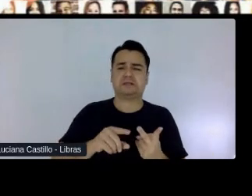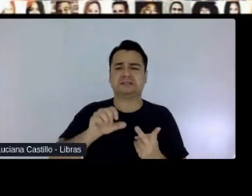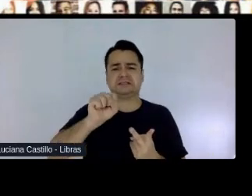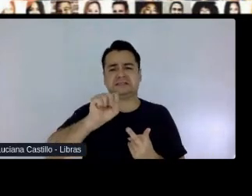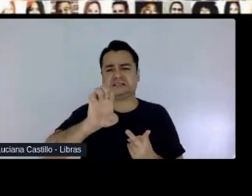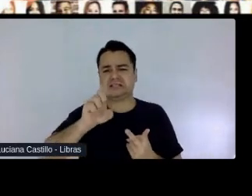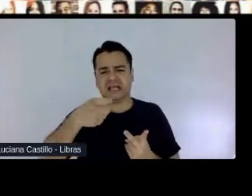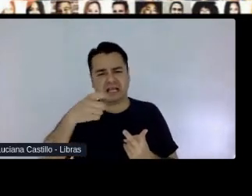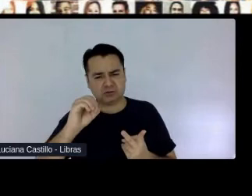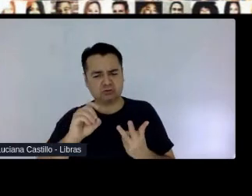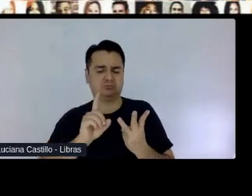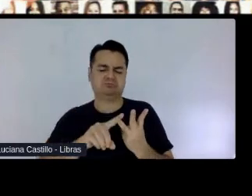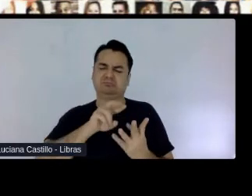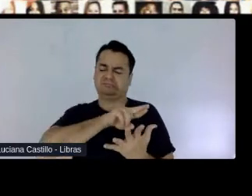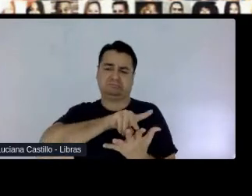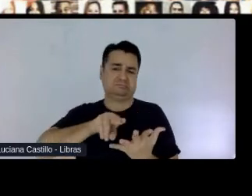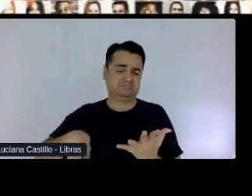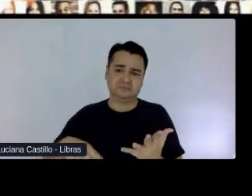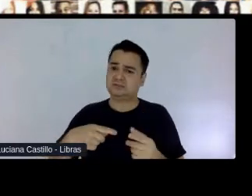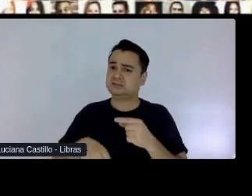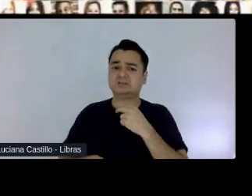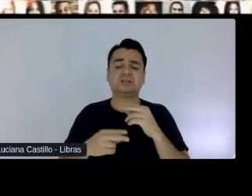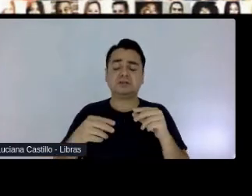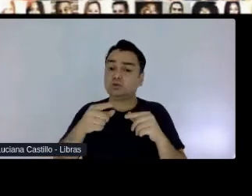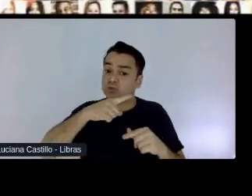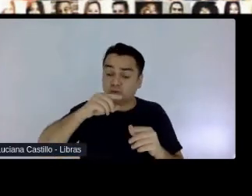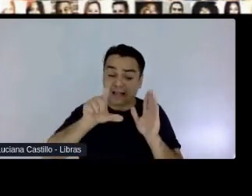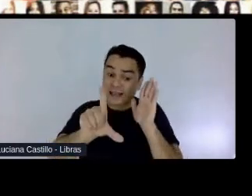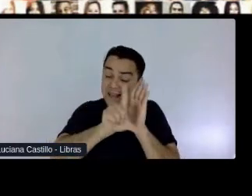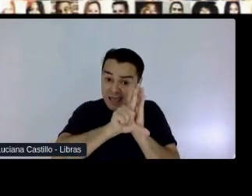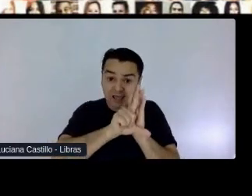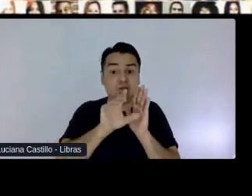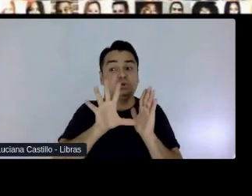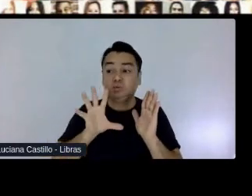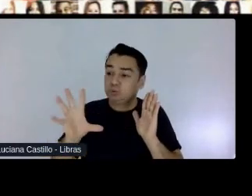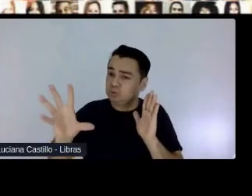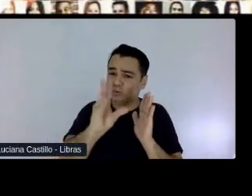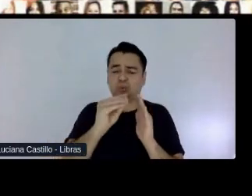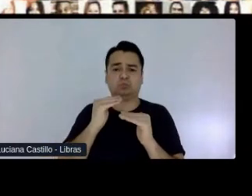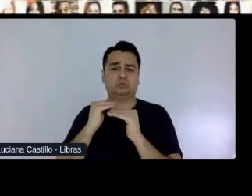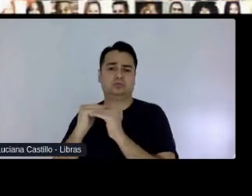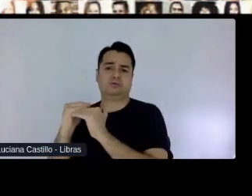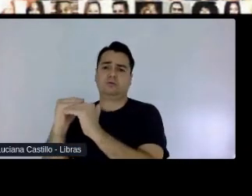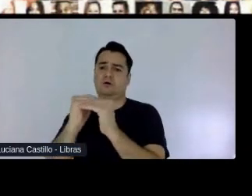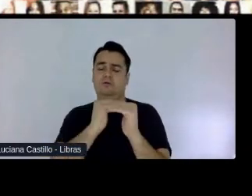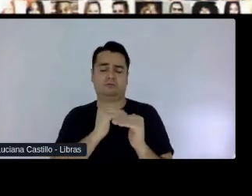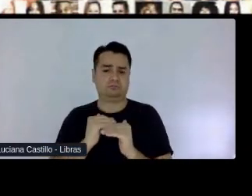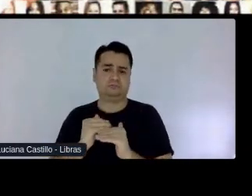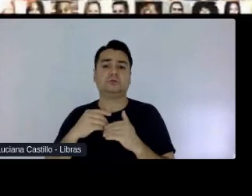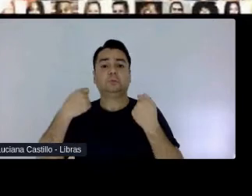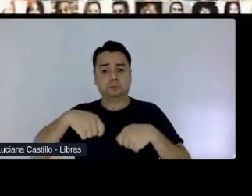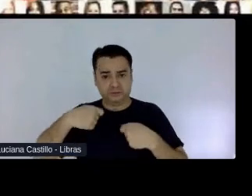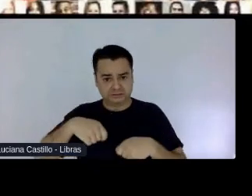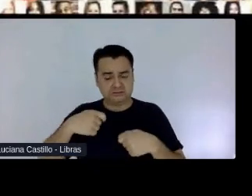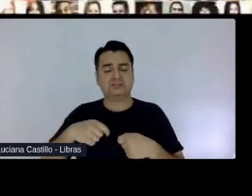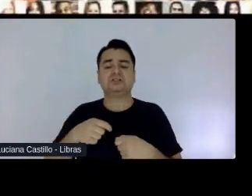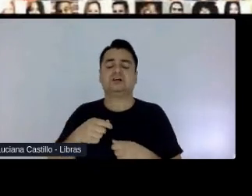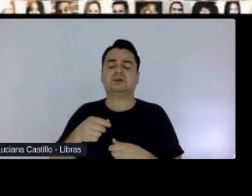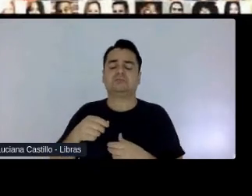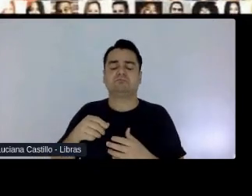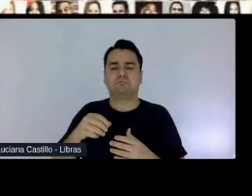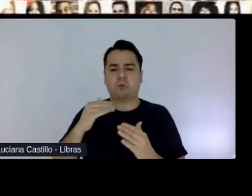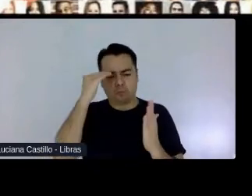ideia é que ela afirma, né, que todos são iguais perante as leis, e, portanto, gozam dos mesmos direitos e deveres, né? E da mesma